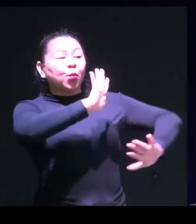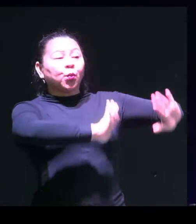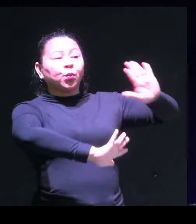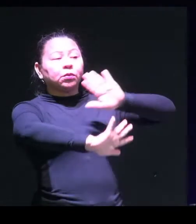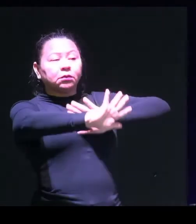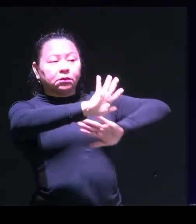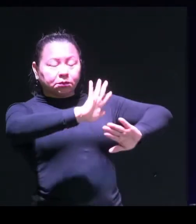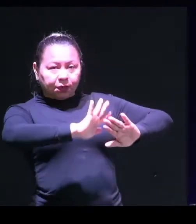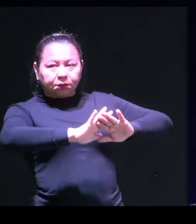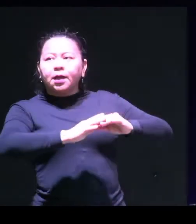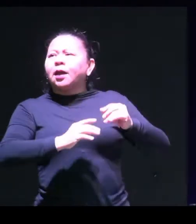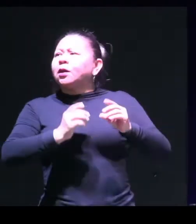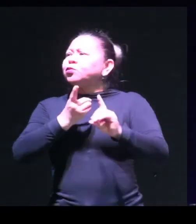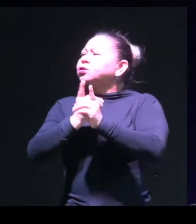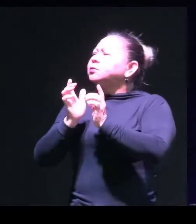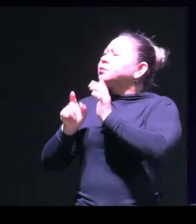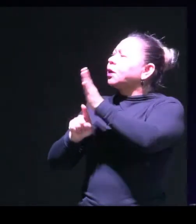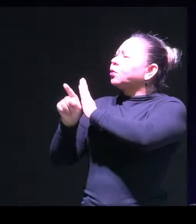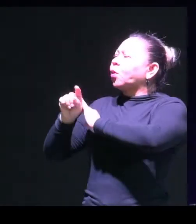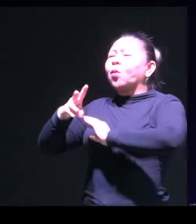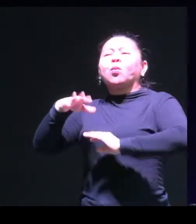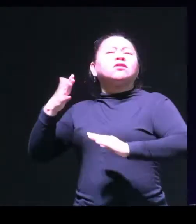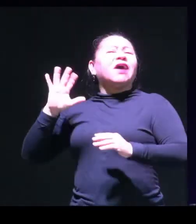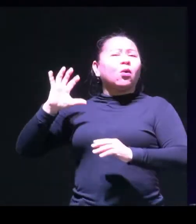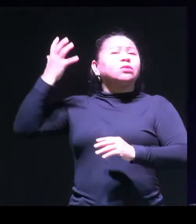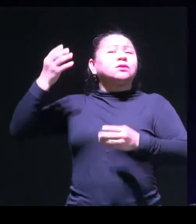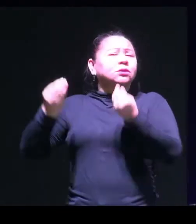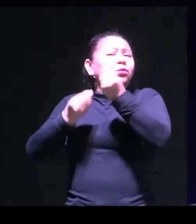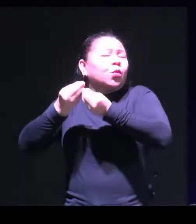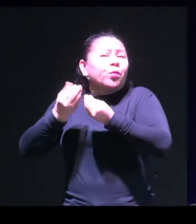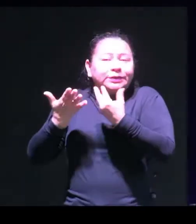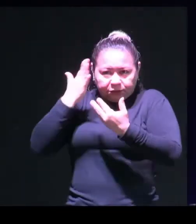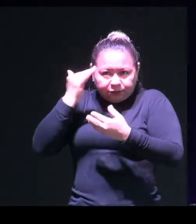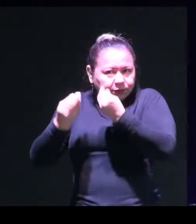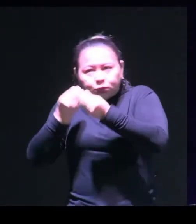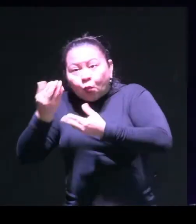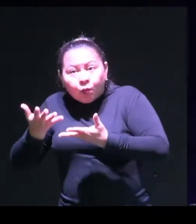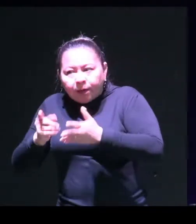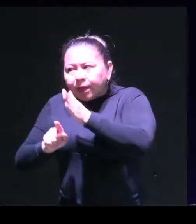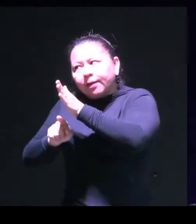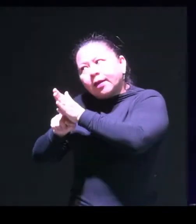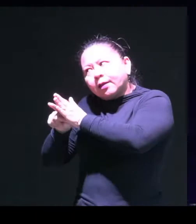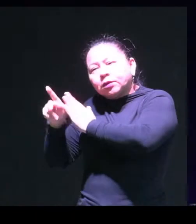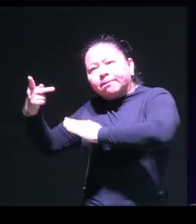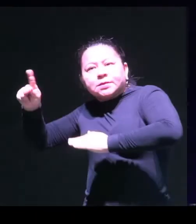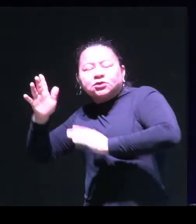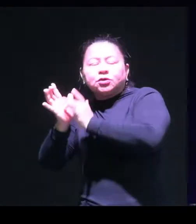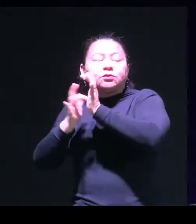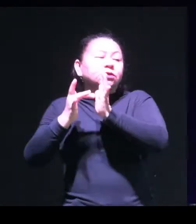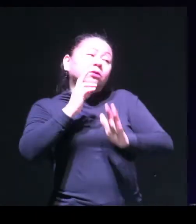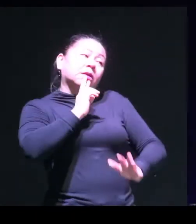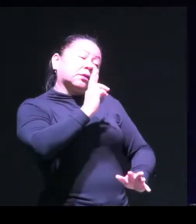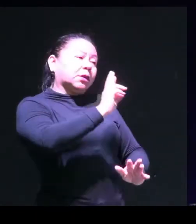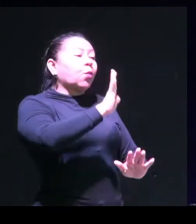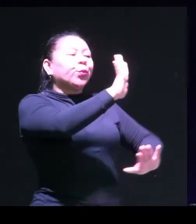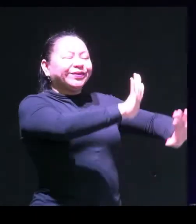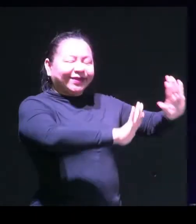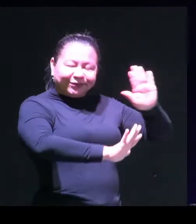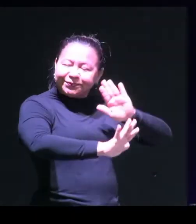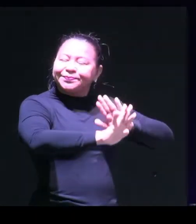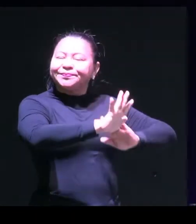cuidado. A pergunta deles foi: quando que isso vai acontecer, Jesus? Quando que esse templo vai ser destruído? E Jesus respondeu: tenham